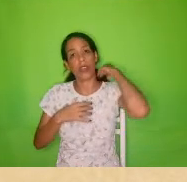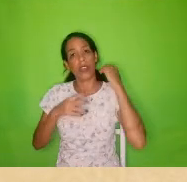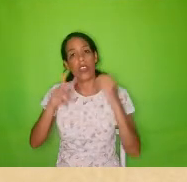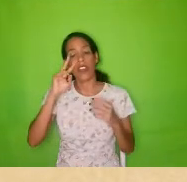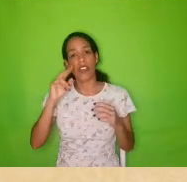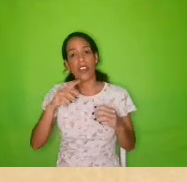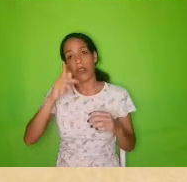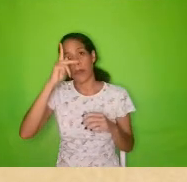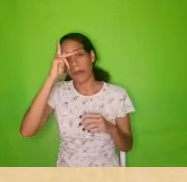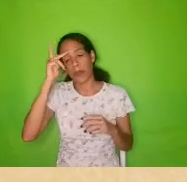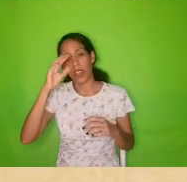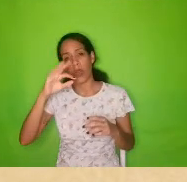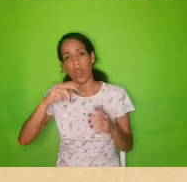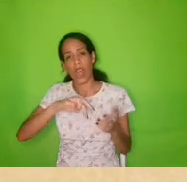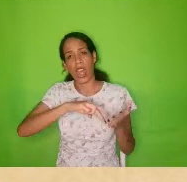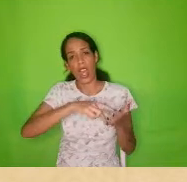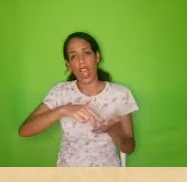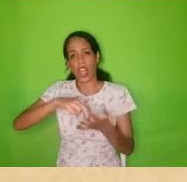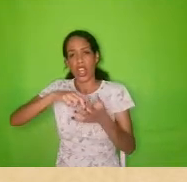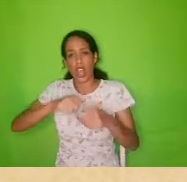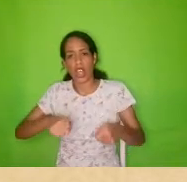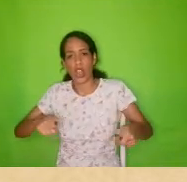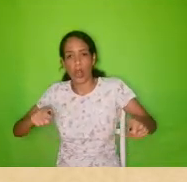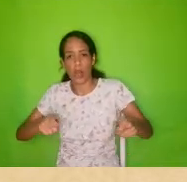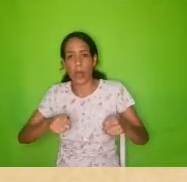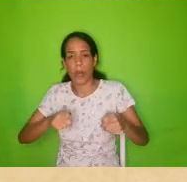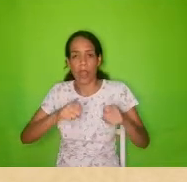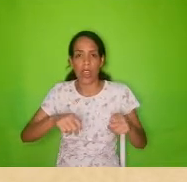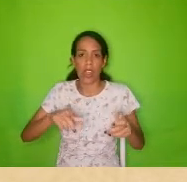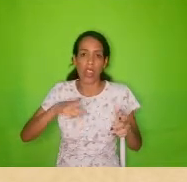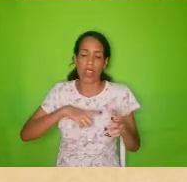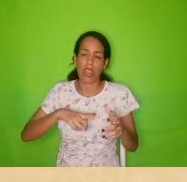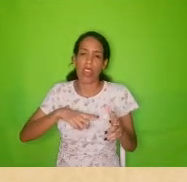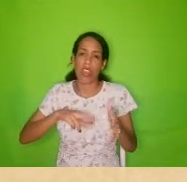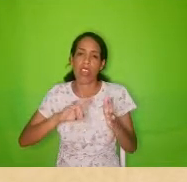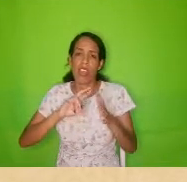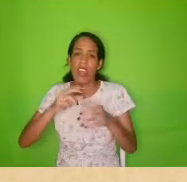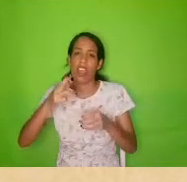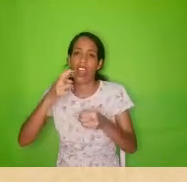como o Candomblé, ela está nas regiões hoje o quê? Nigéria,